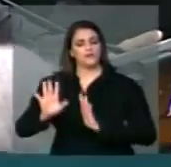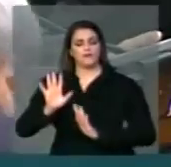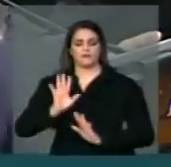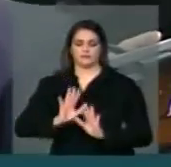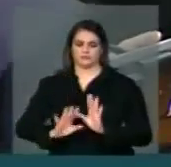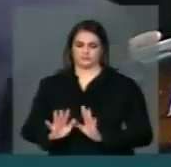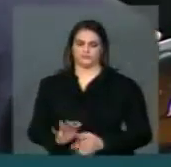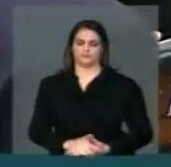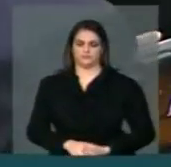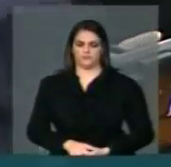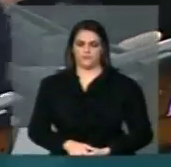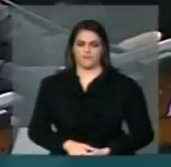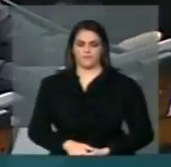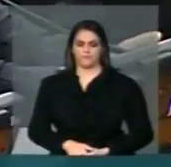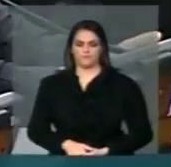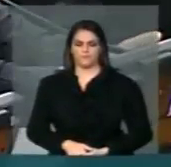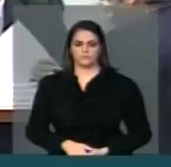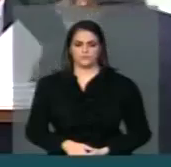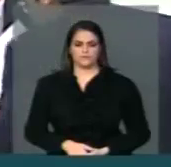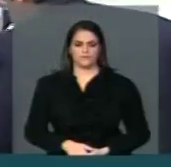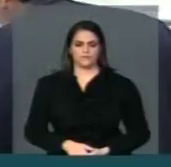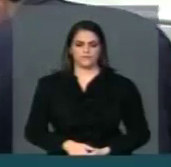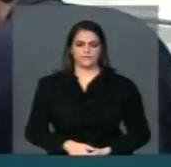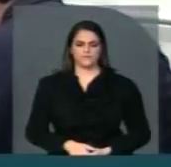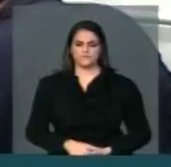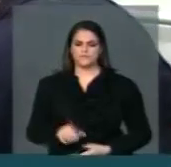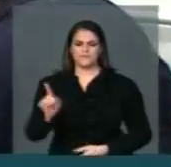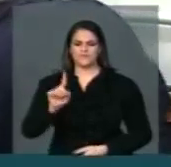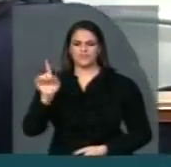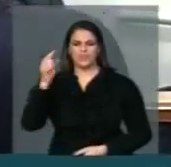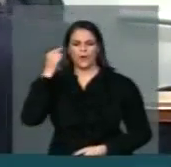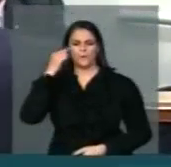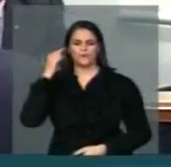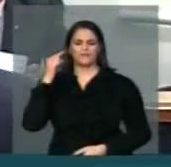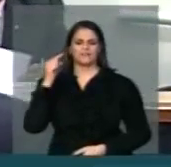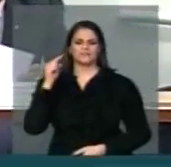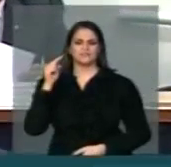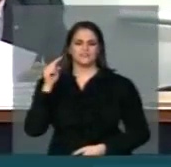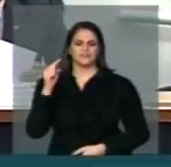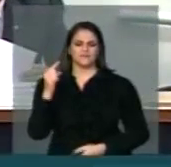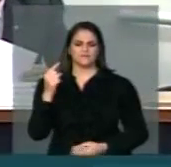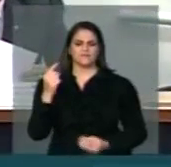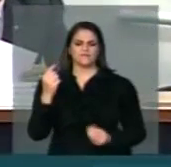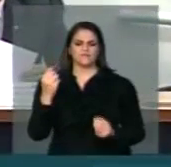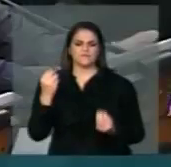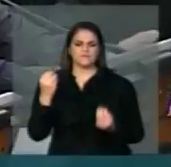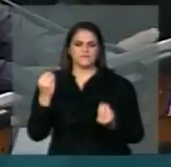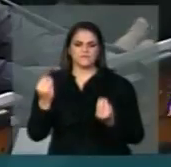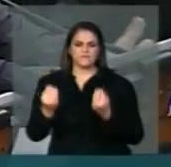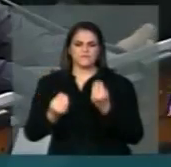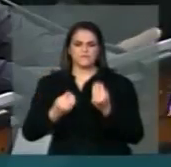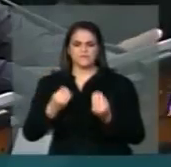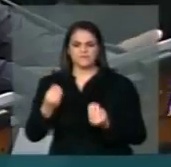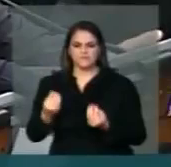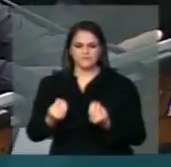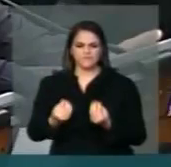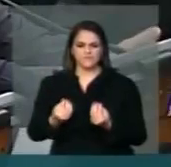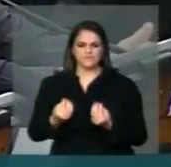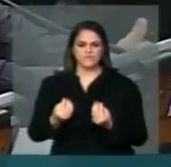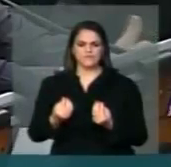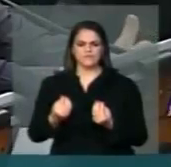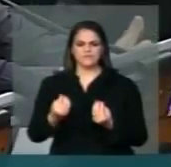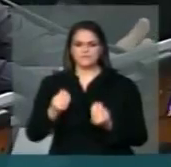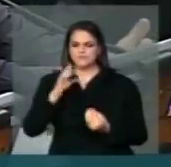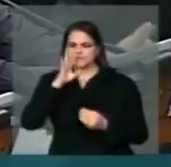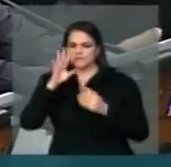em consideração que a forma de fazer com que uma nuvem nebulosa paire sobre todos não seja para